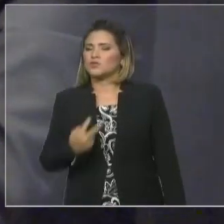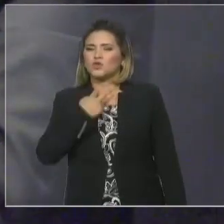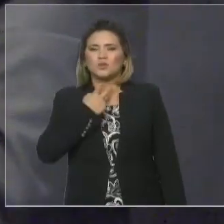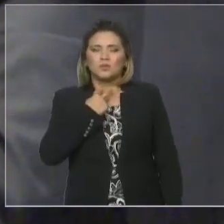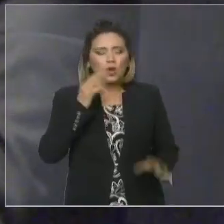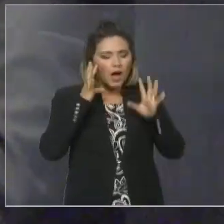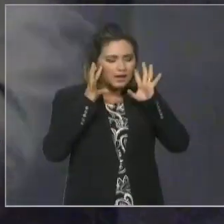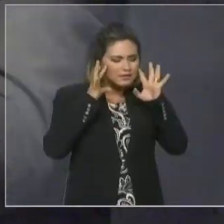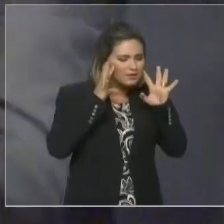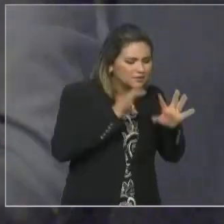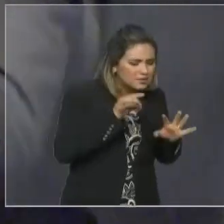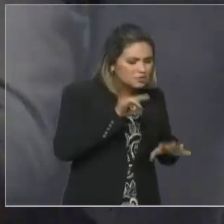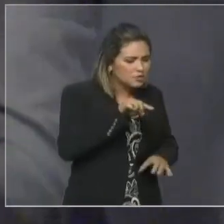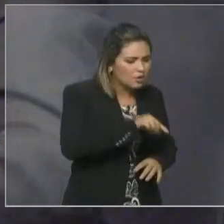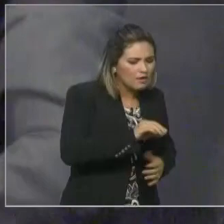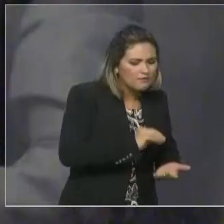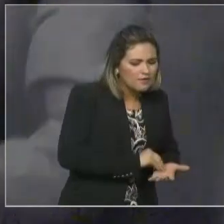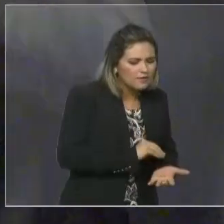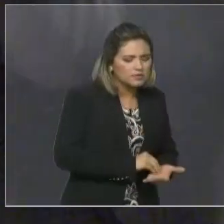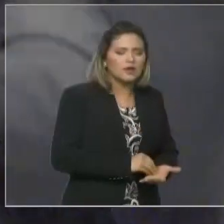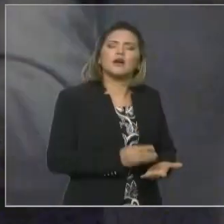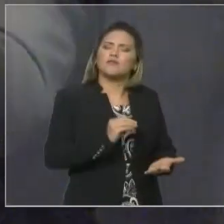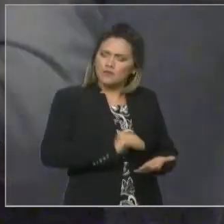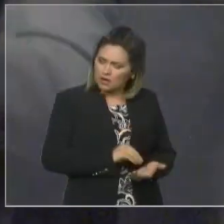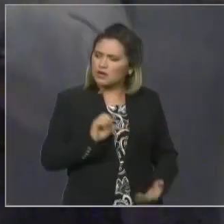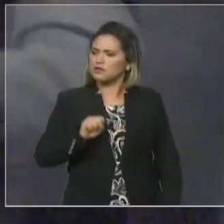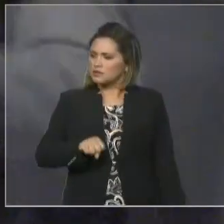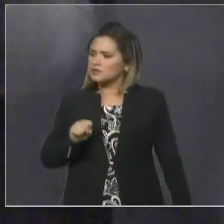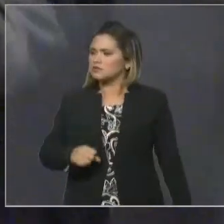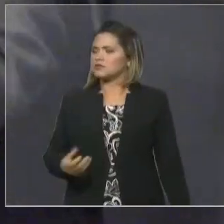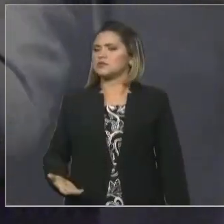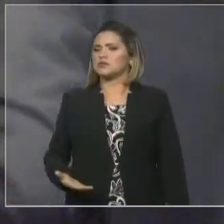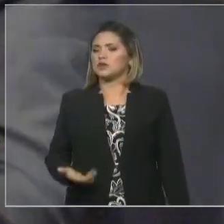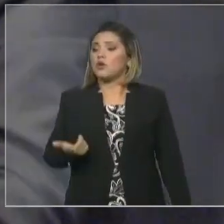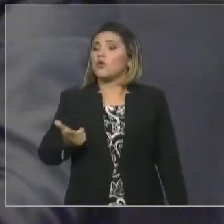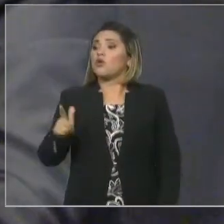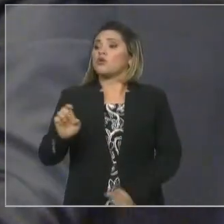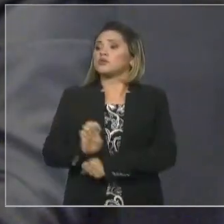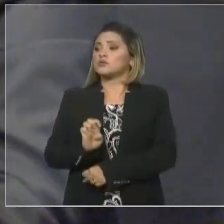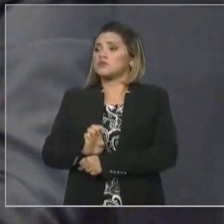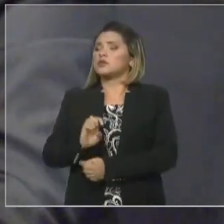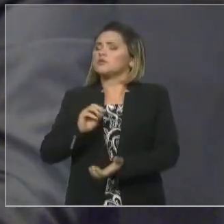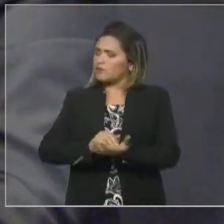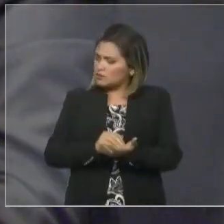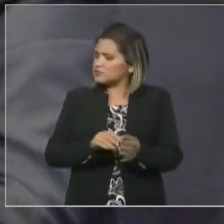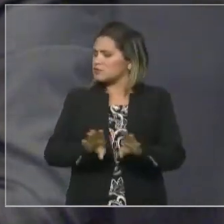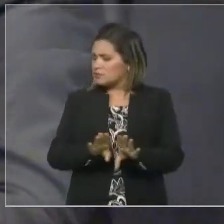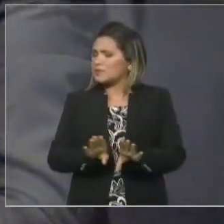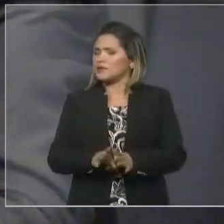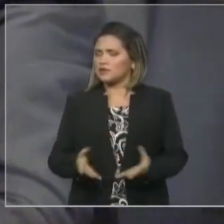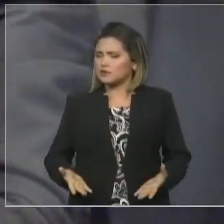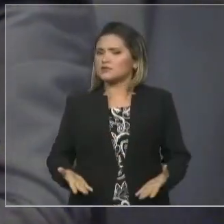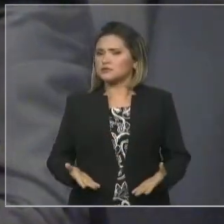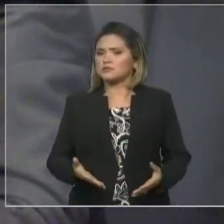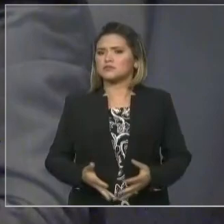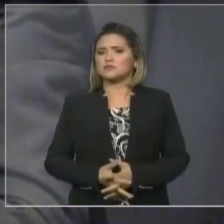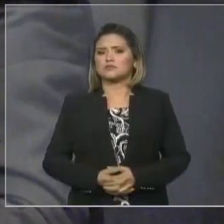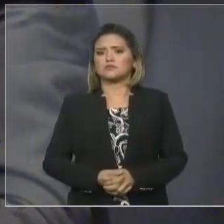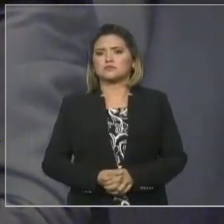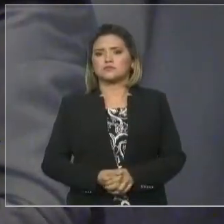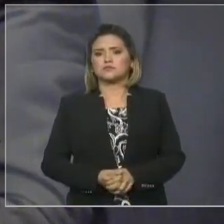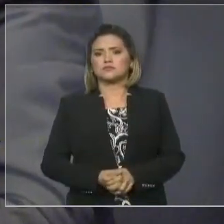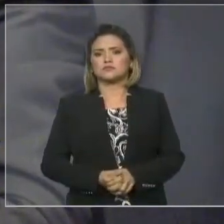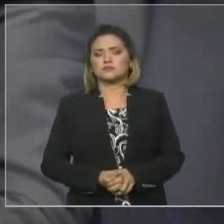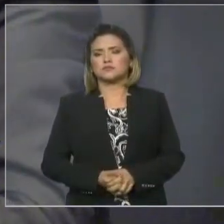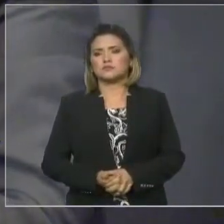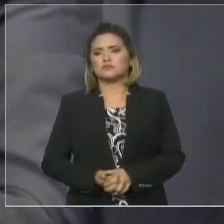faltando. É verdade que está faltando. E se for olhar para outro estado, está faltando mais na saúde. Porque nenhum estado